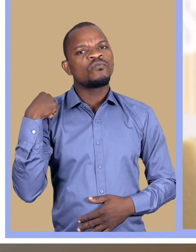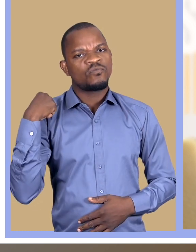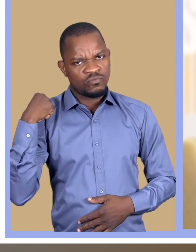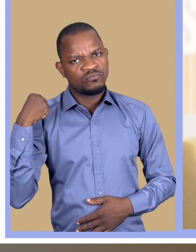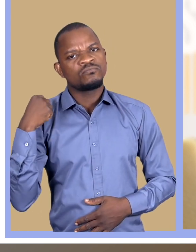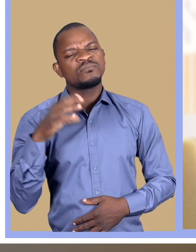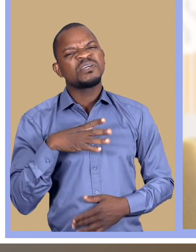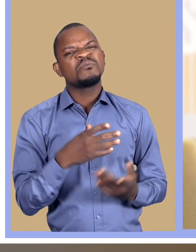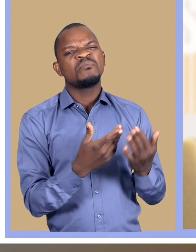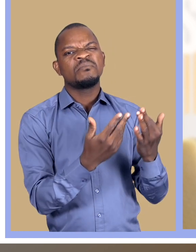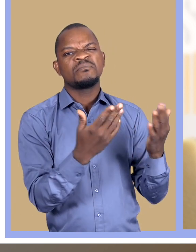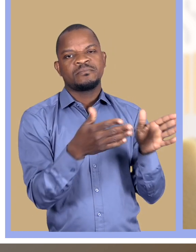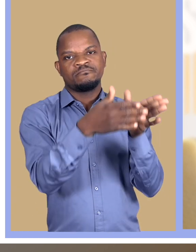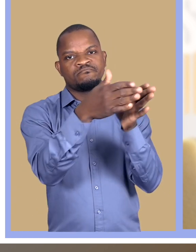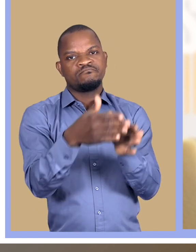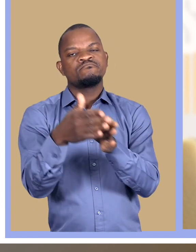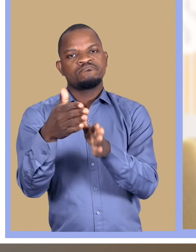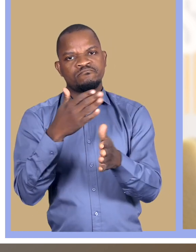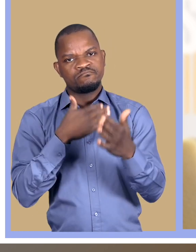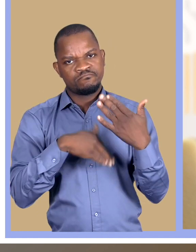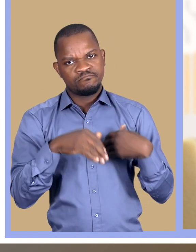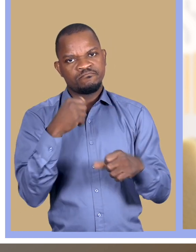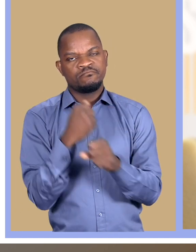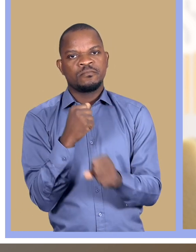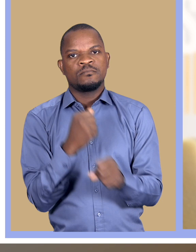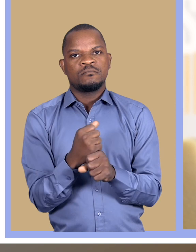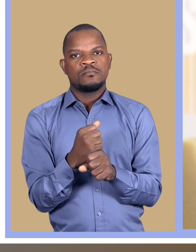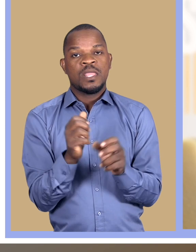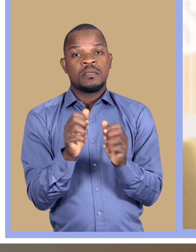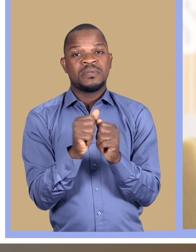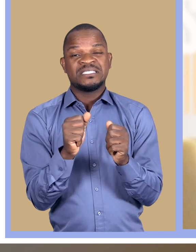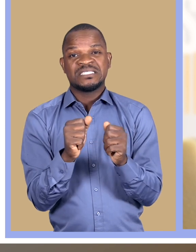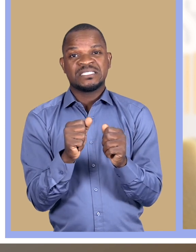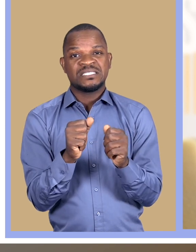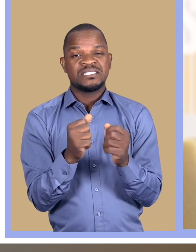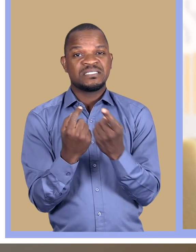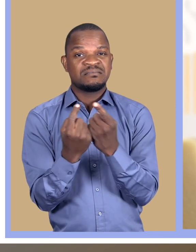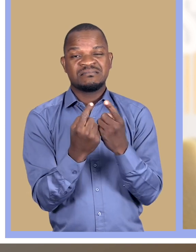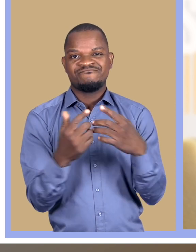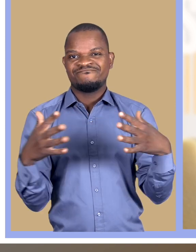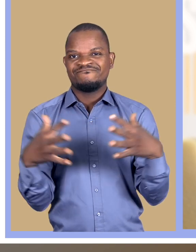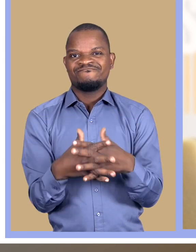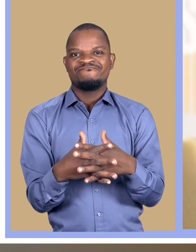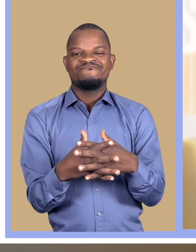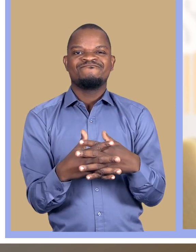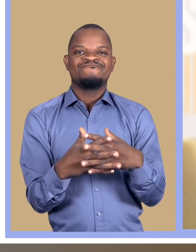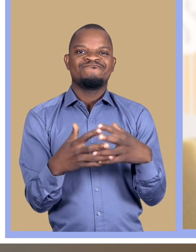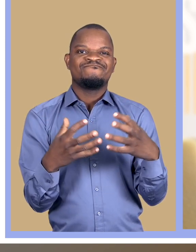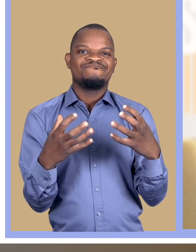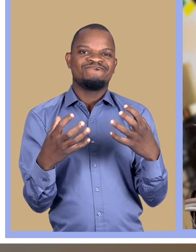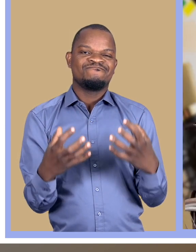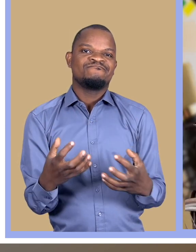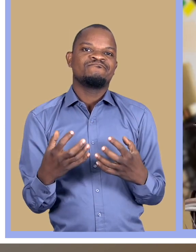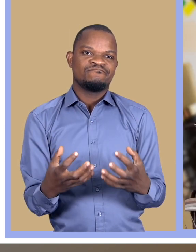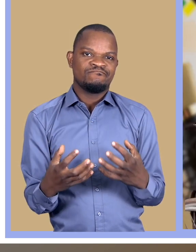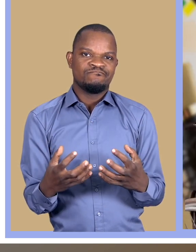muita vontade de trabalhar, mas nem sempre temos condições suficientes para que estes voluntários possam fazer esse trabalho. O